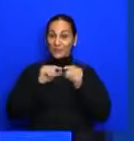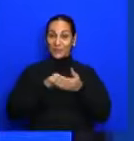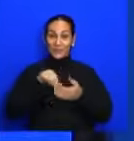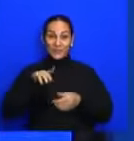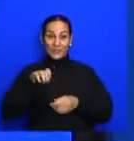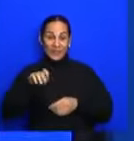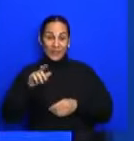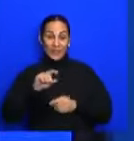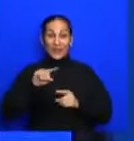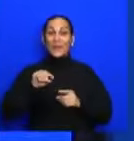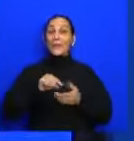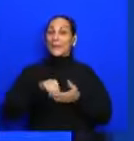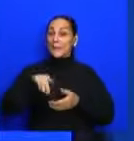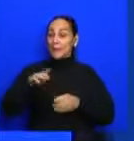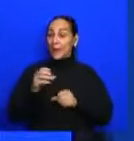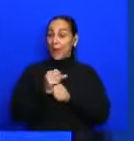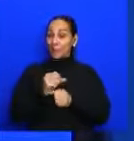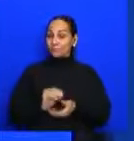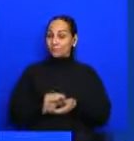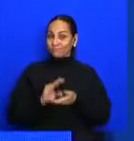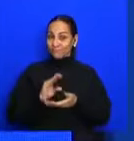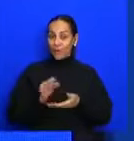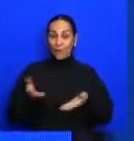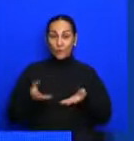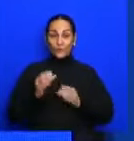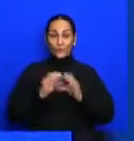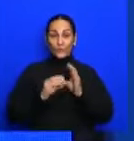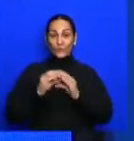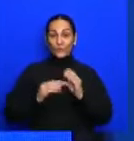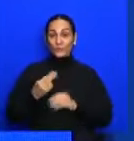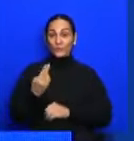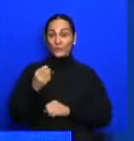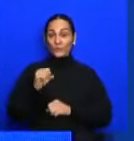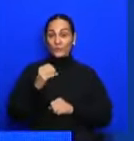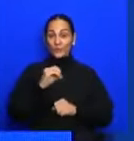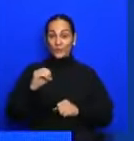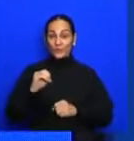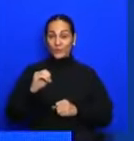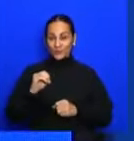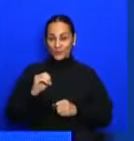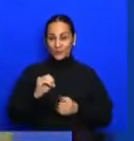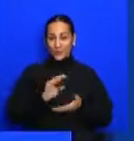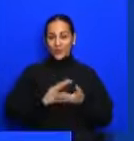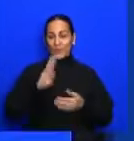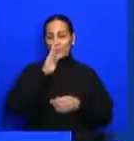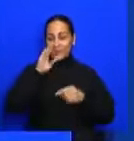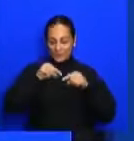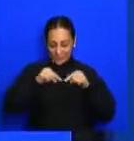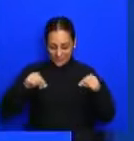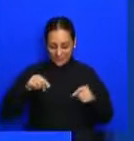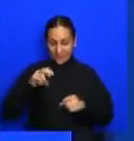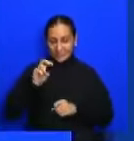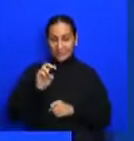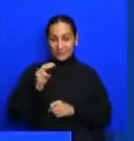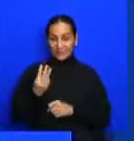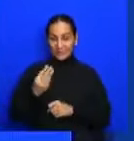de Mega Sena e Mega Sena acumulada. Esse é o concurso 2.800 com prêmio principal de